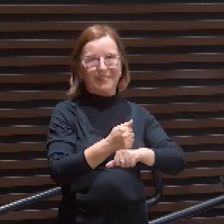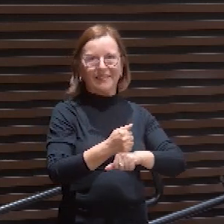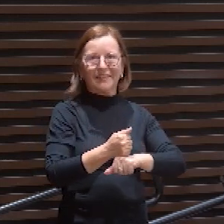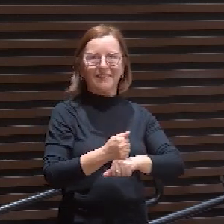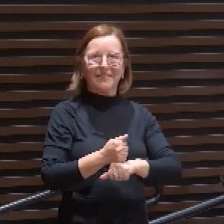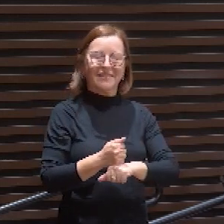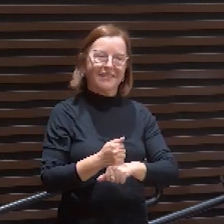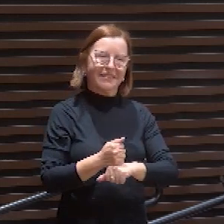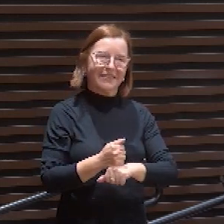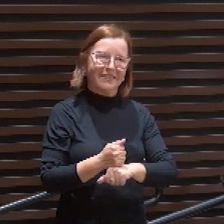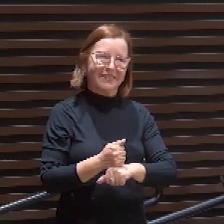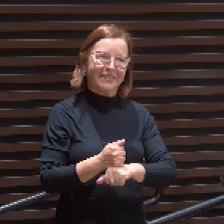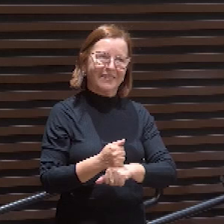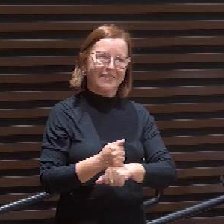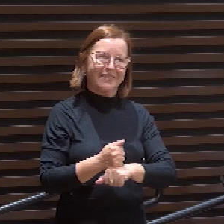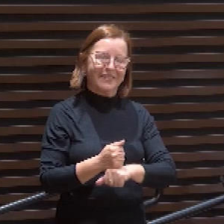quando